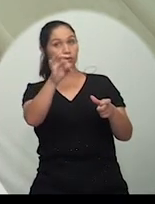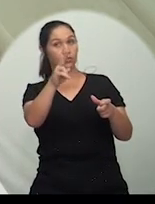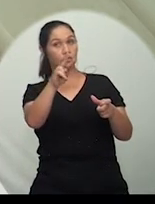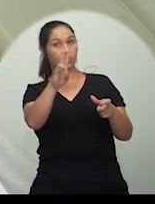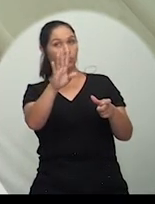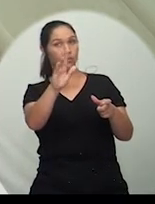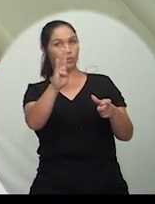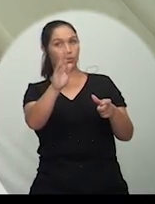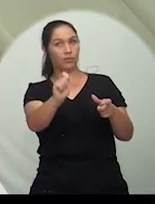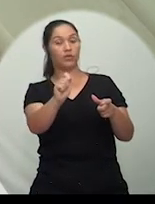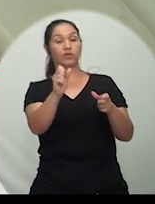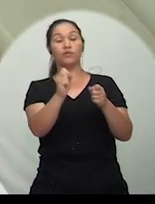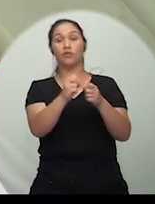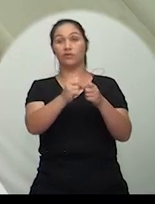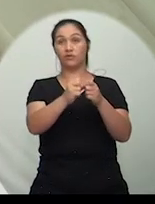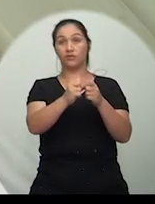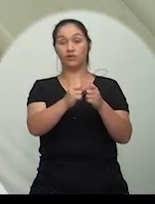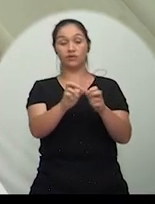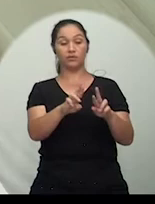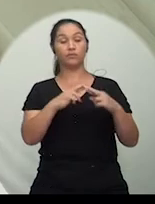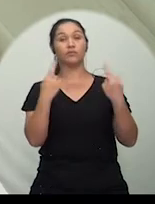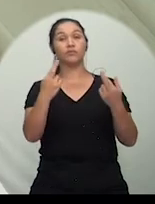títulos honoríficos.